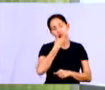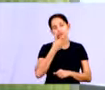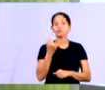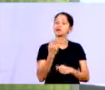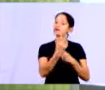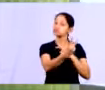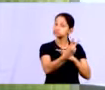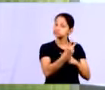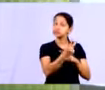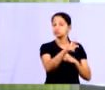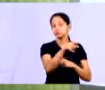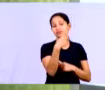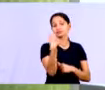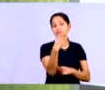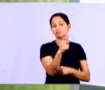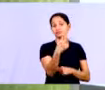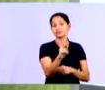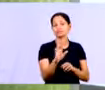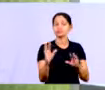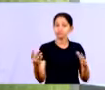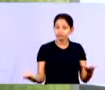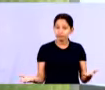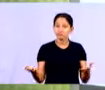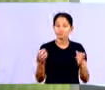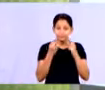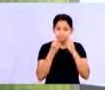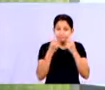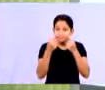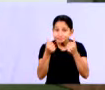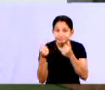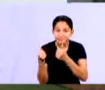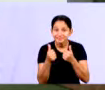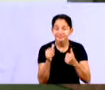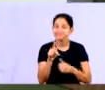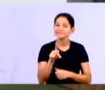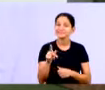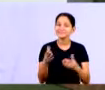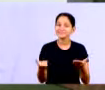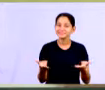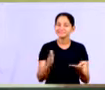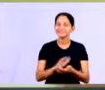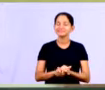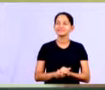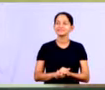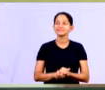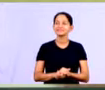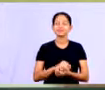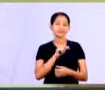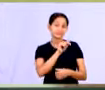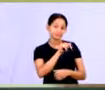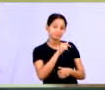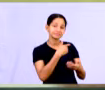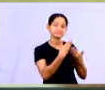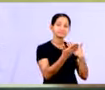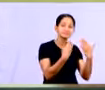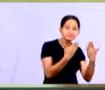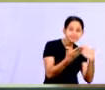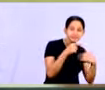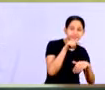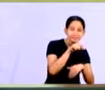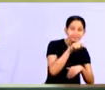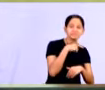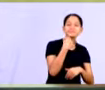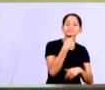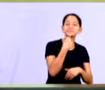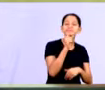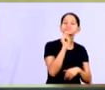dessa instituição financeira, que eu tomei emprestado. Tudo bem, professora Denise? Tudo bem, professora. Aqui no chat, algumas dúvidas. Os alunos